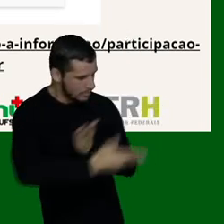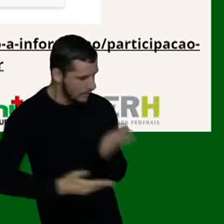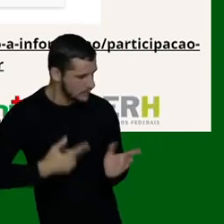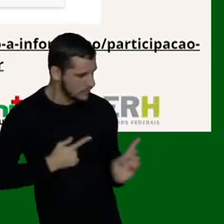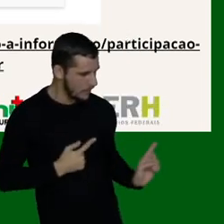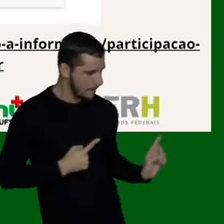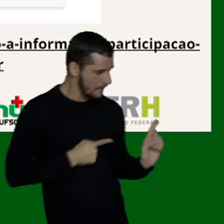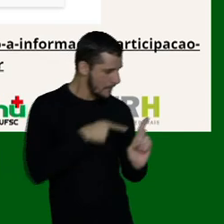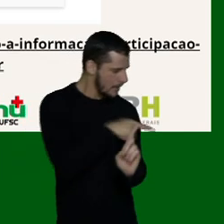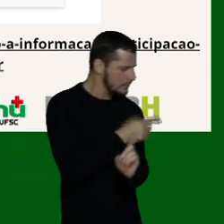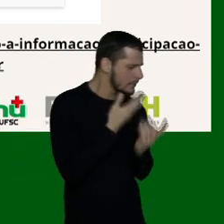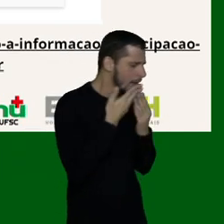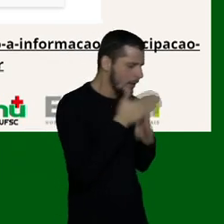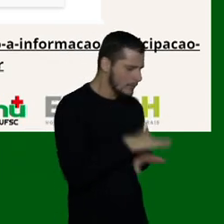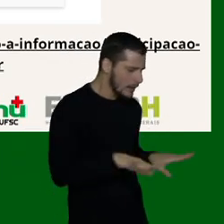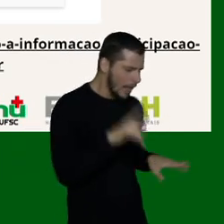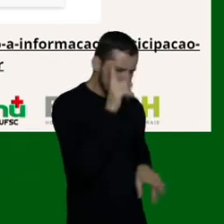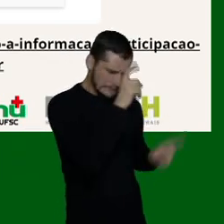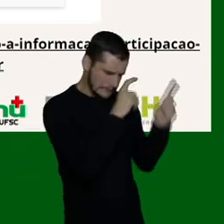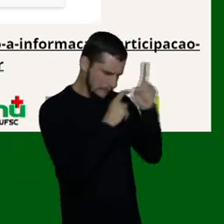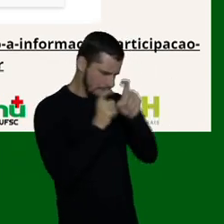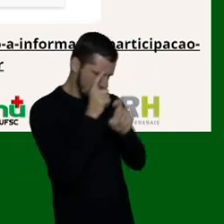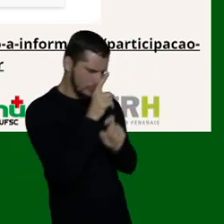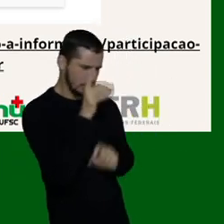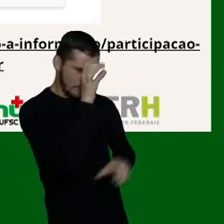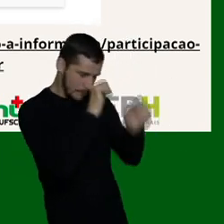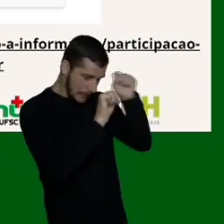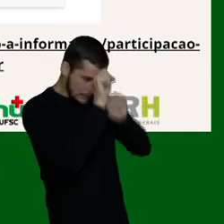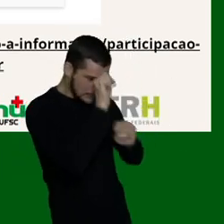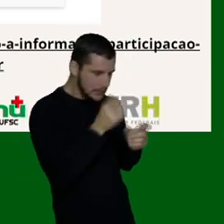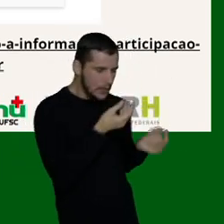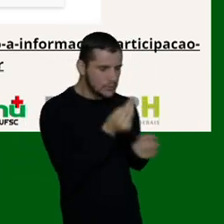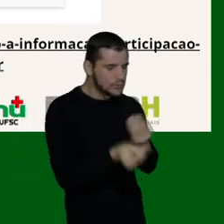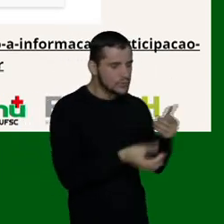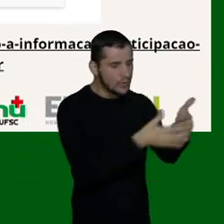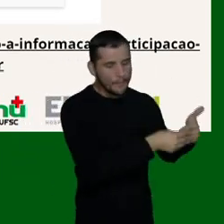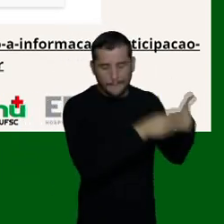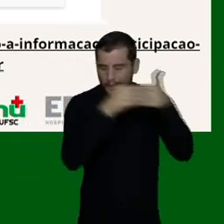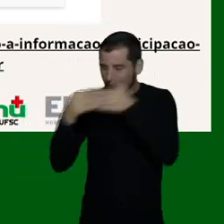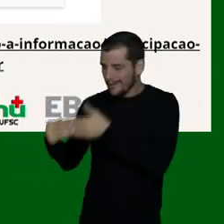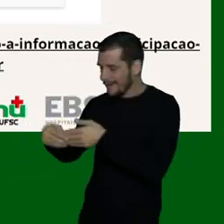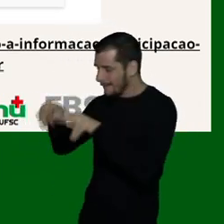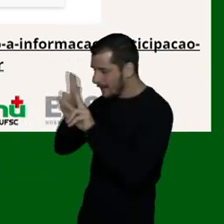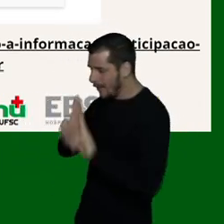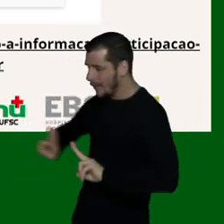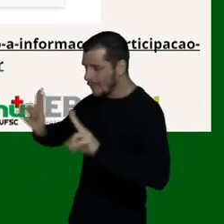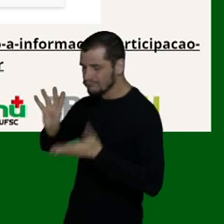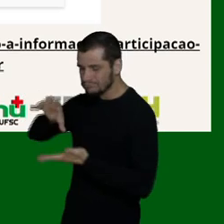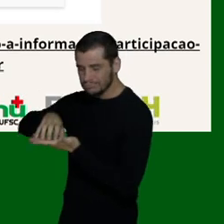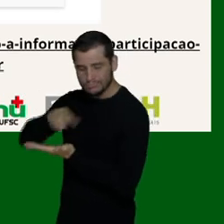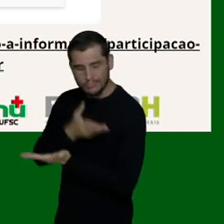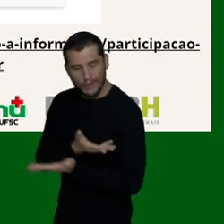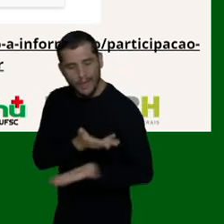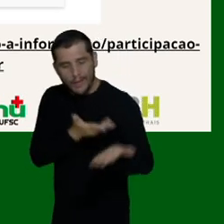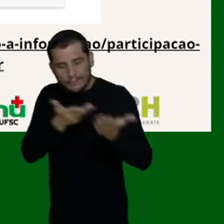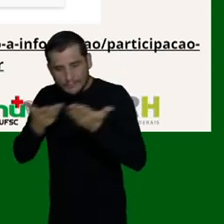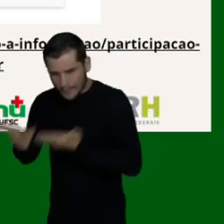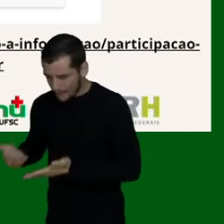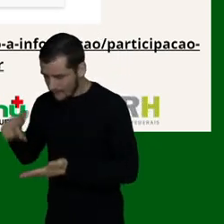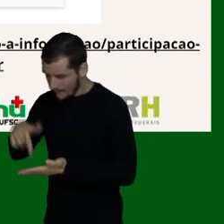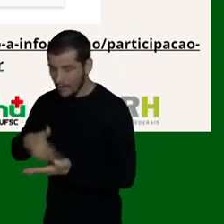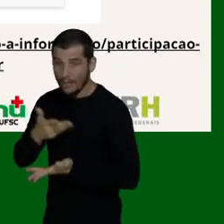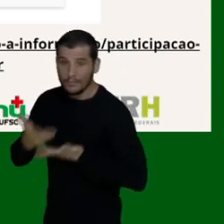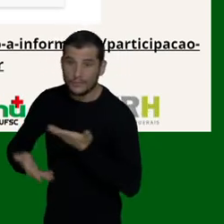encaminhamento que a gente vai falar um pouco sobre ele as escolas tendo interesse em relação ao nosso